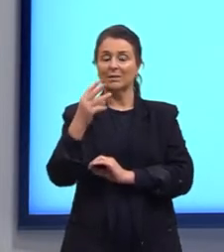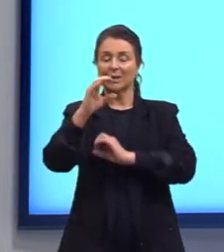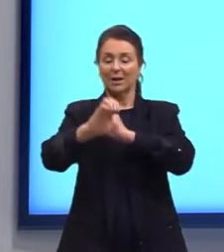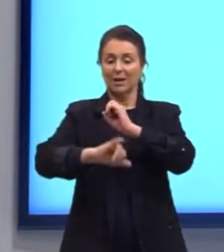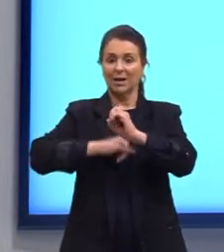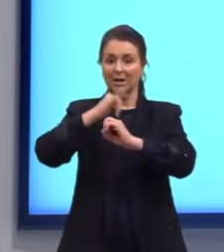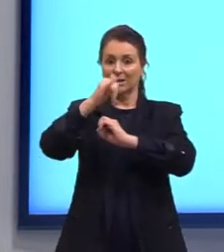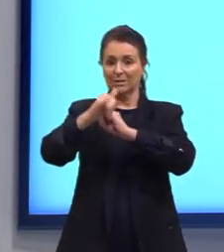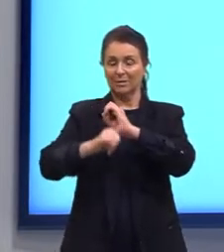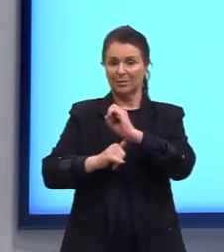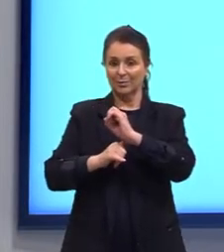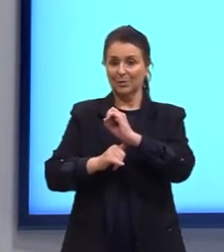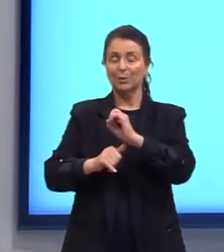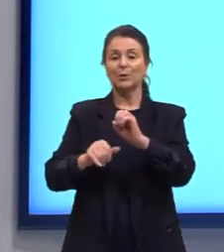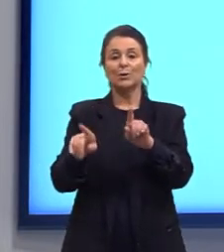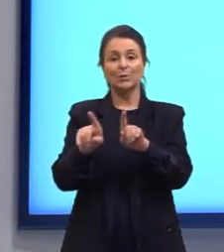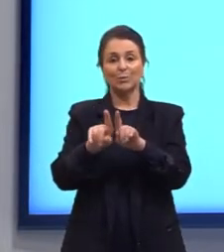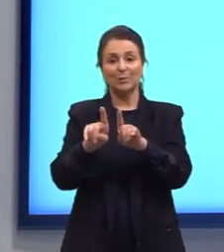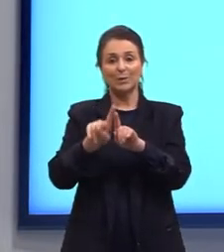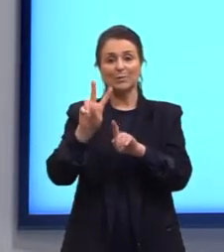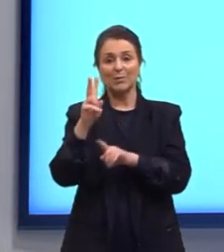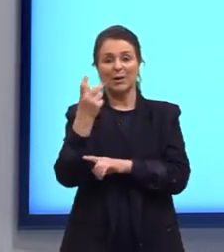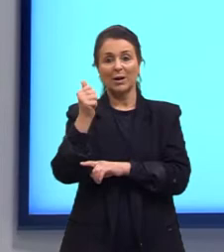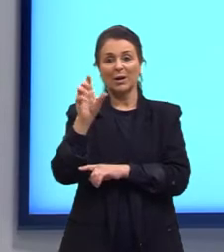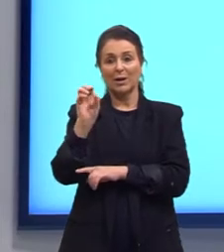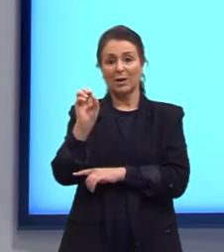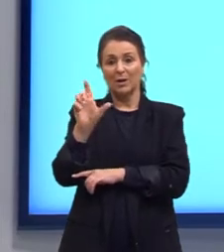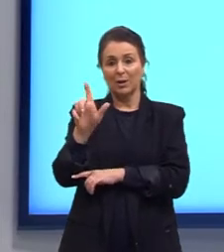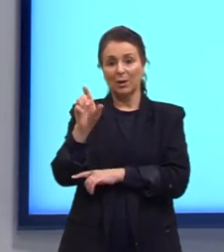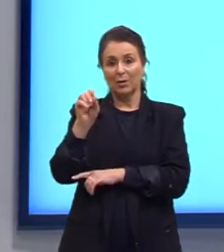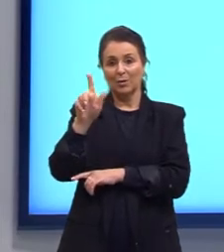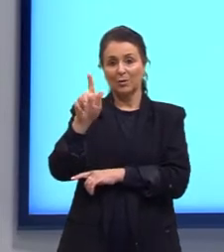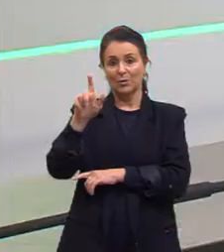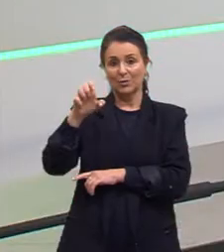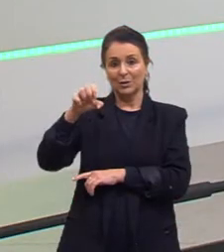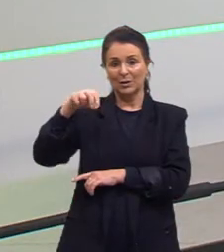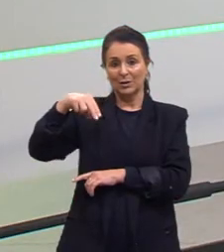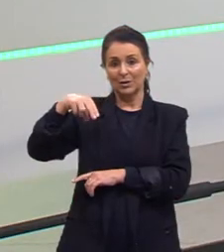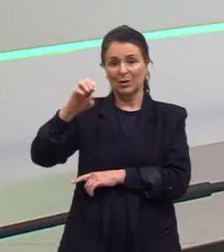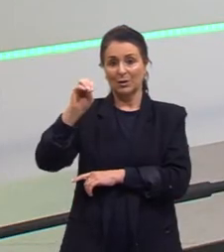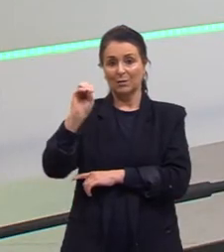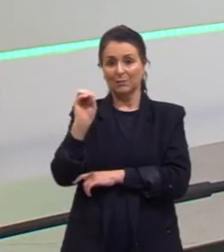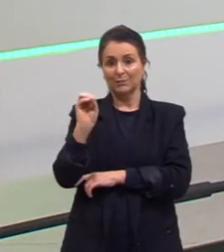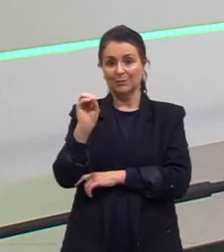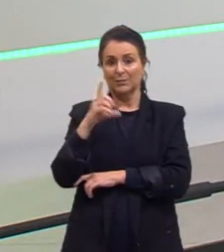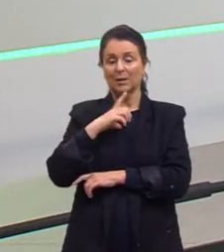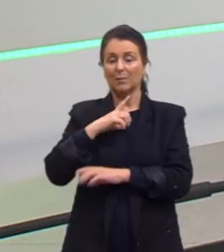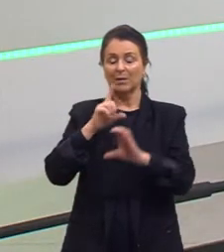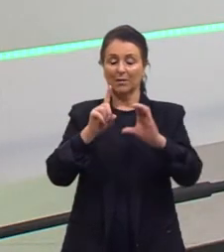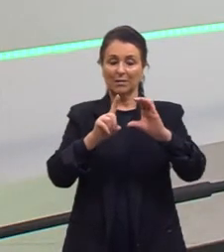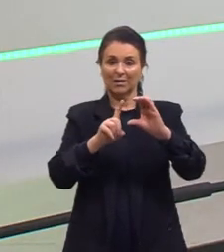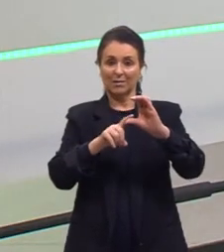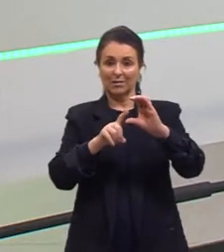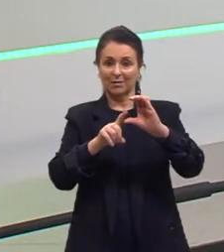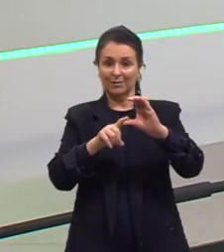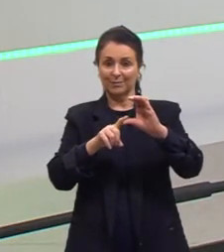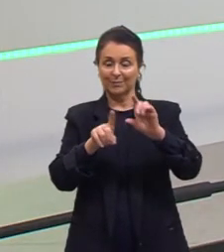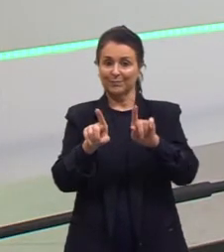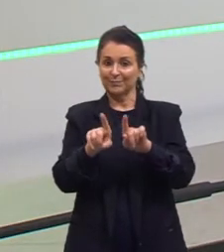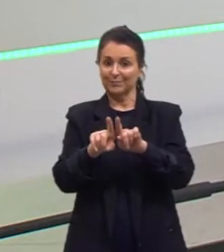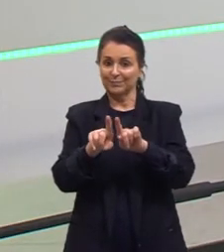mesmo halogênio três cloros na mesma estrutura na mesma cadeia carbônica